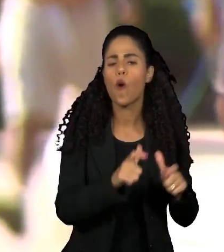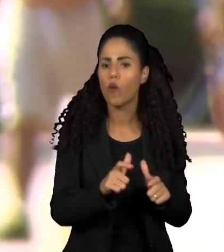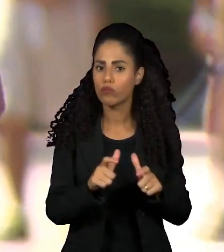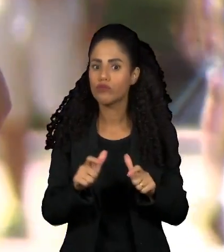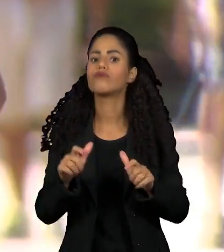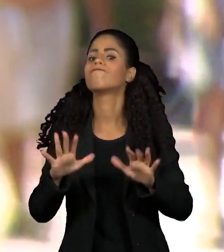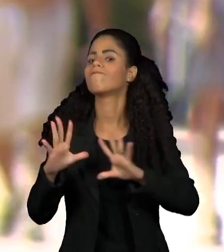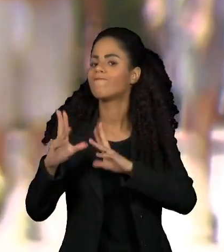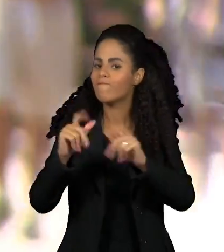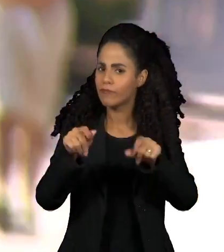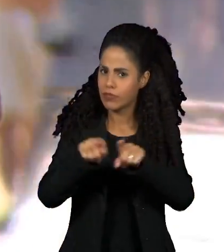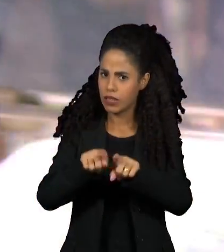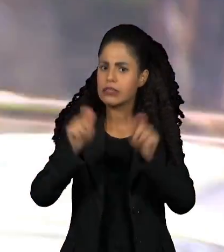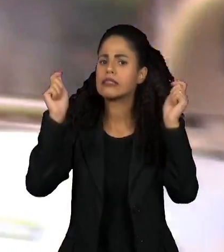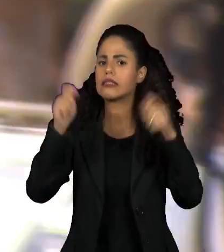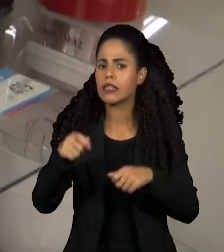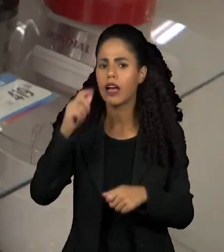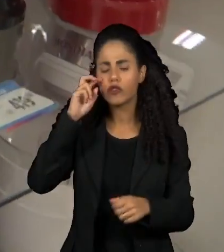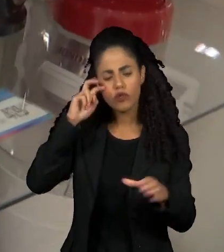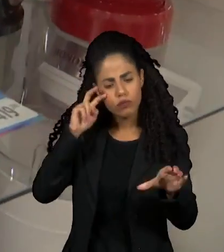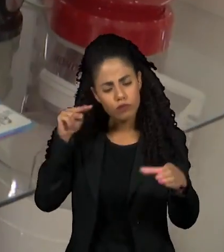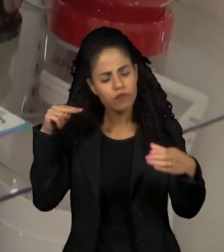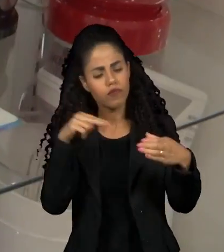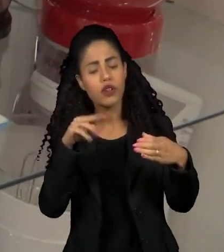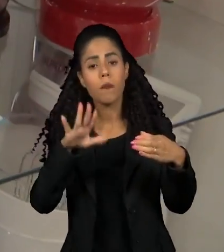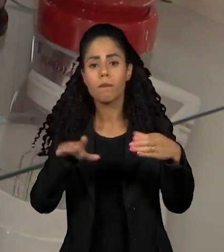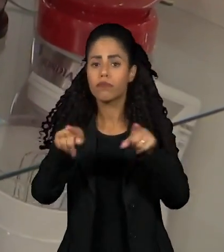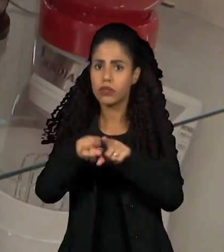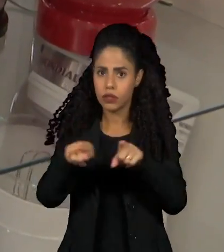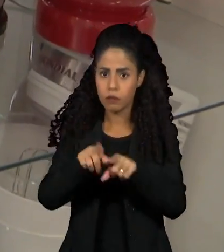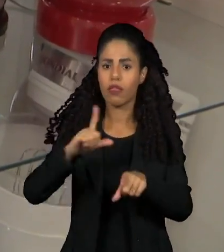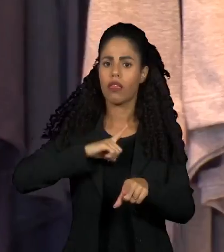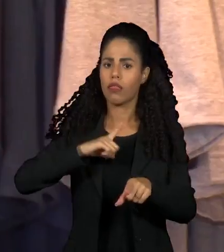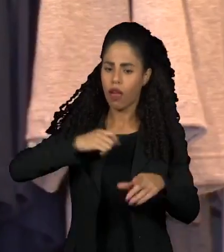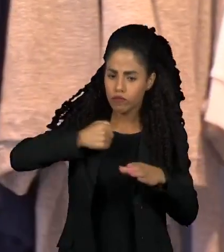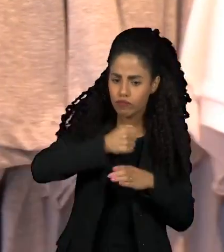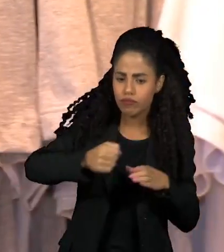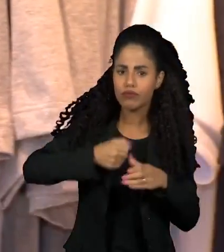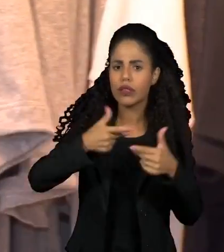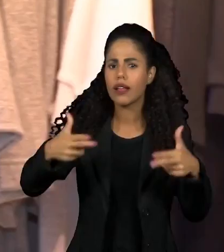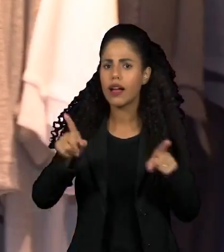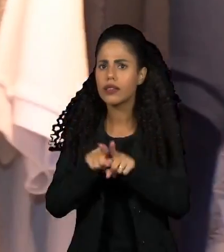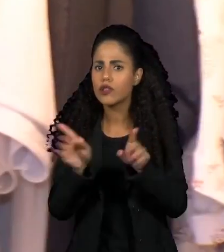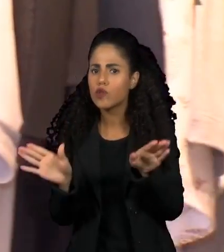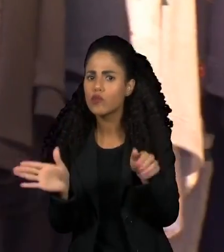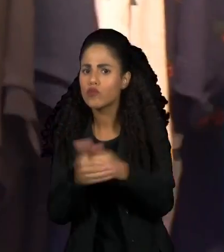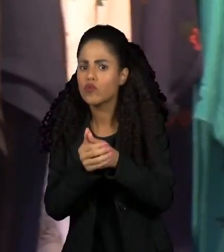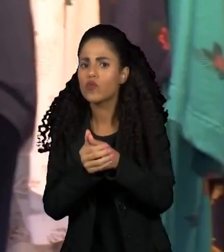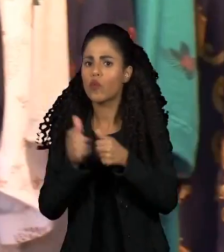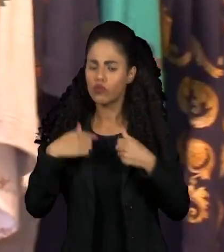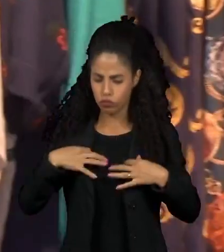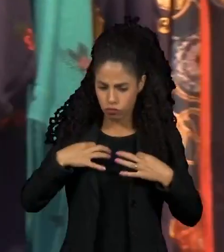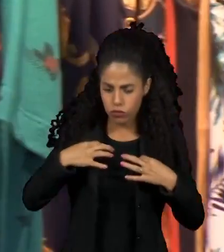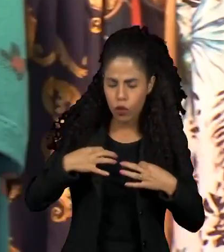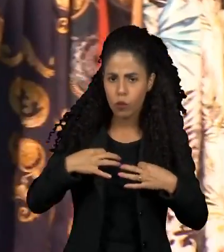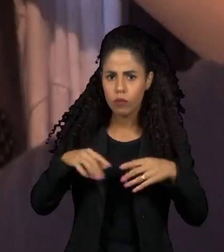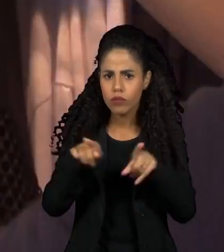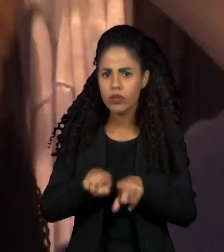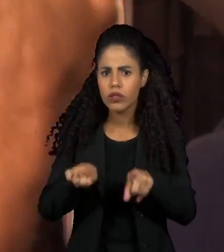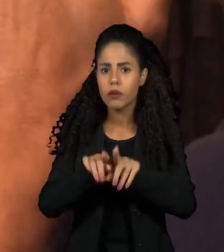Às vezes visível nas embalagens e eletrodomésticos. Às vezes disfarçado, como nas roupas.